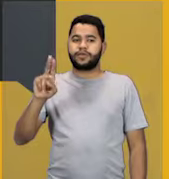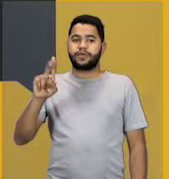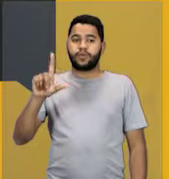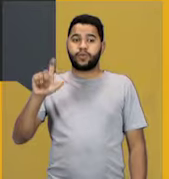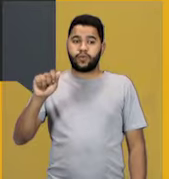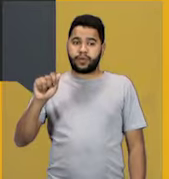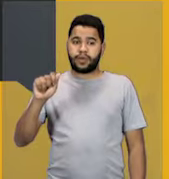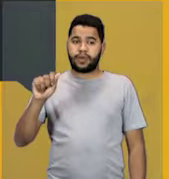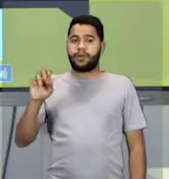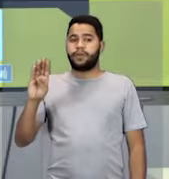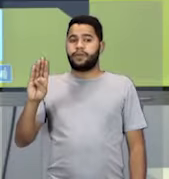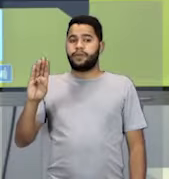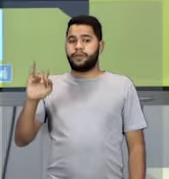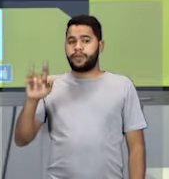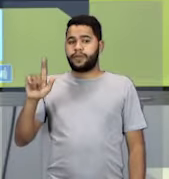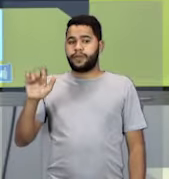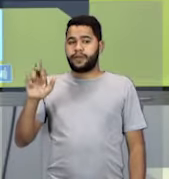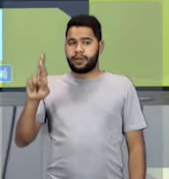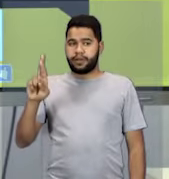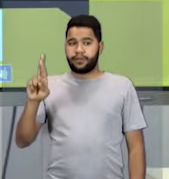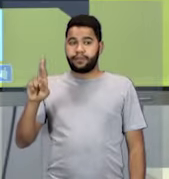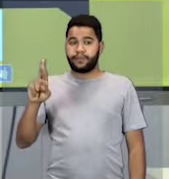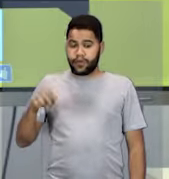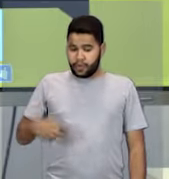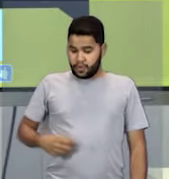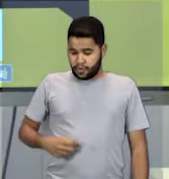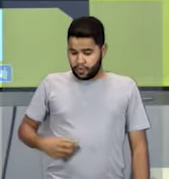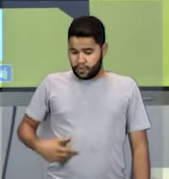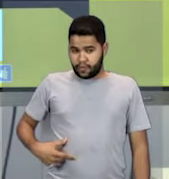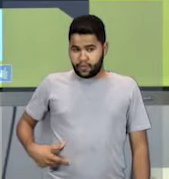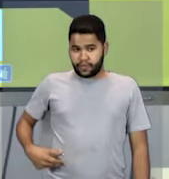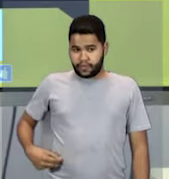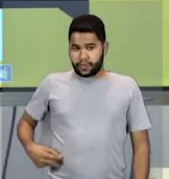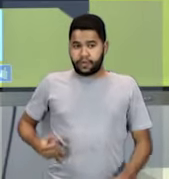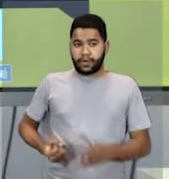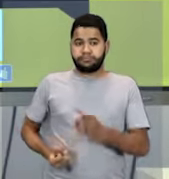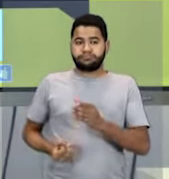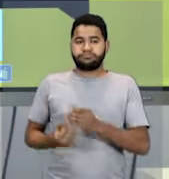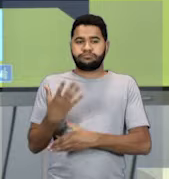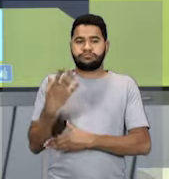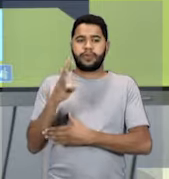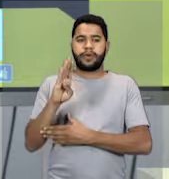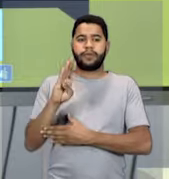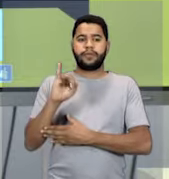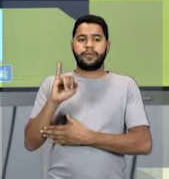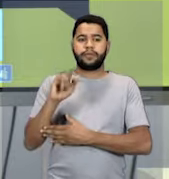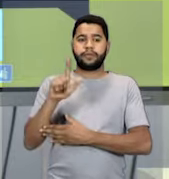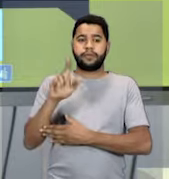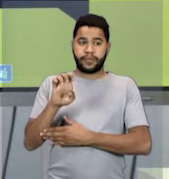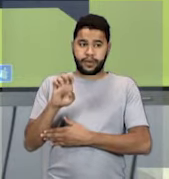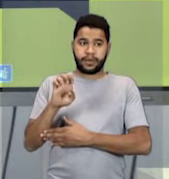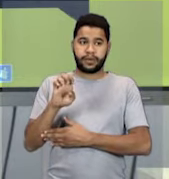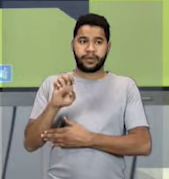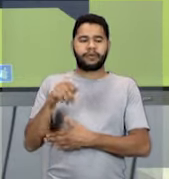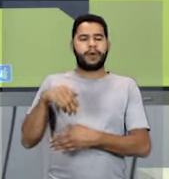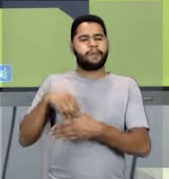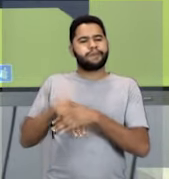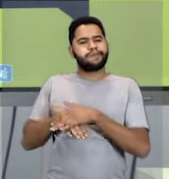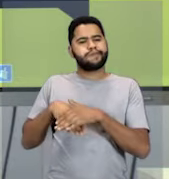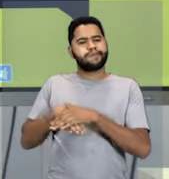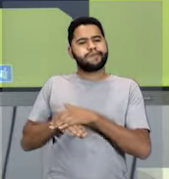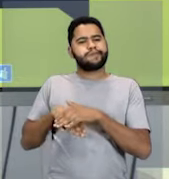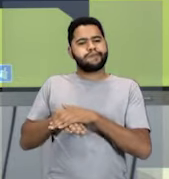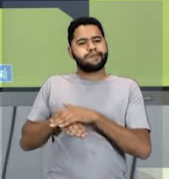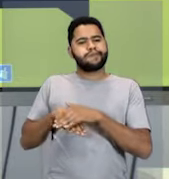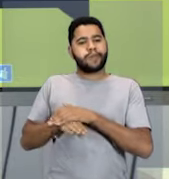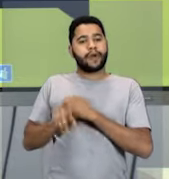O fígado vai produzir a bile, que vai ficar armazenada na